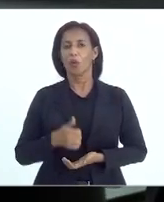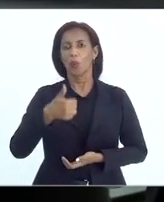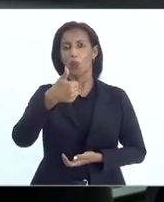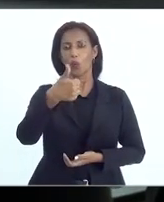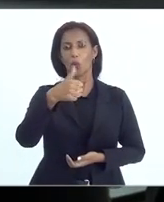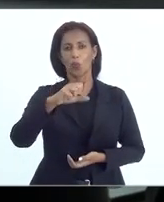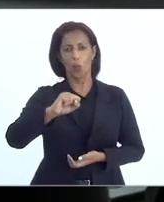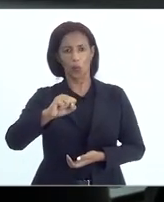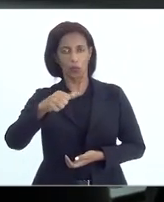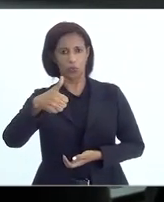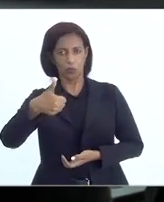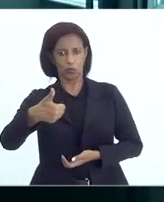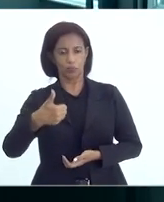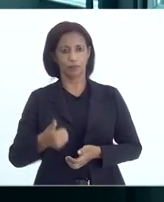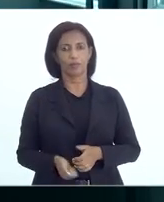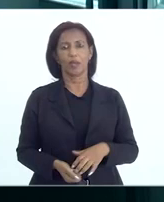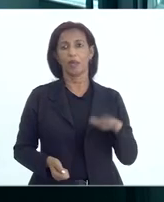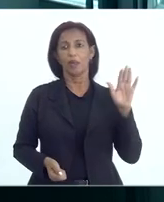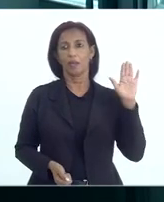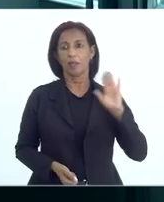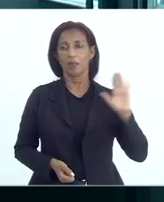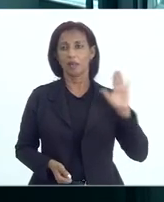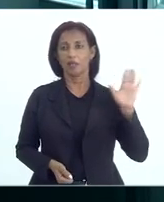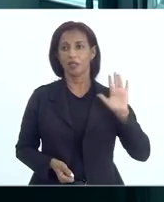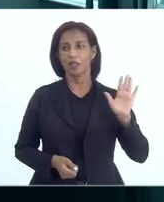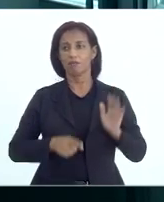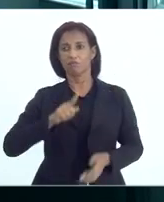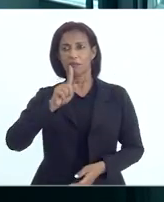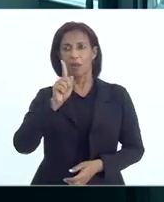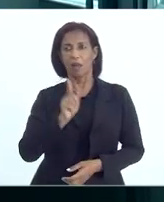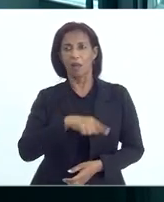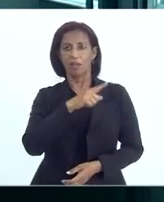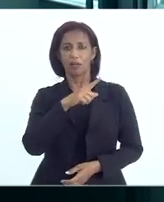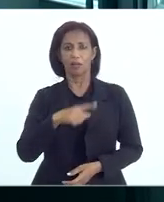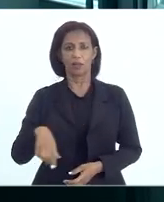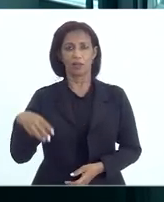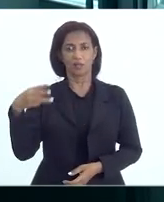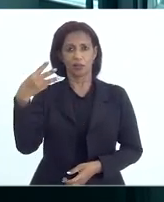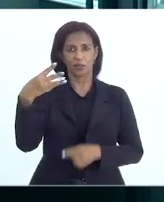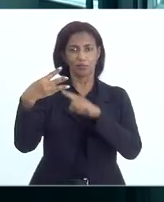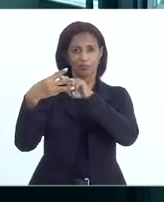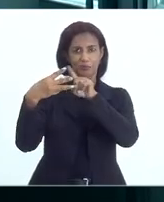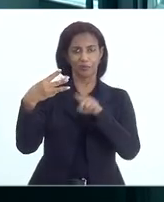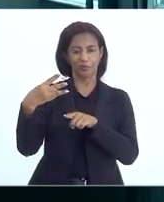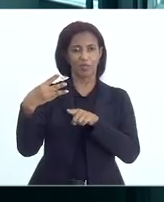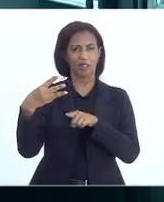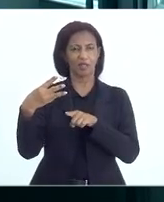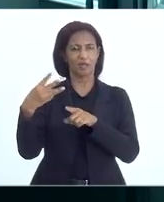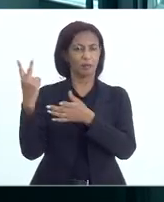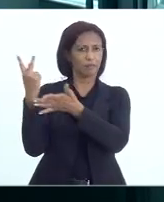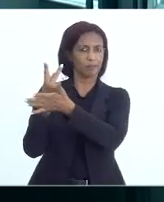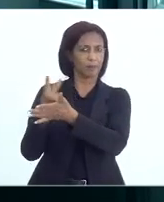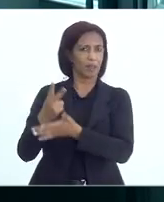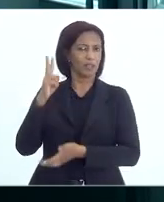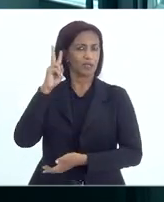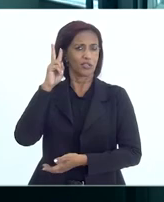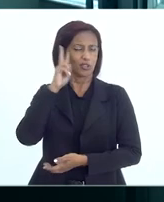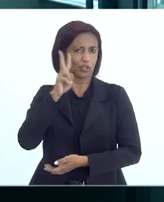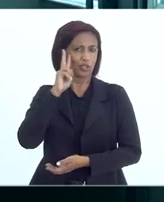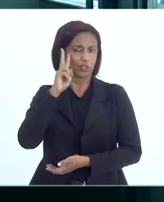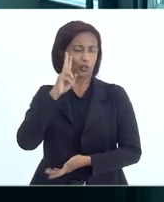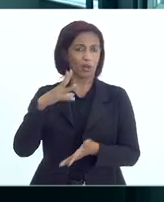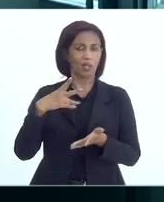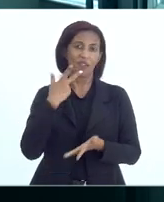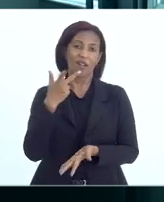181 candidatos que pleiteiam anulação reversão de 3 questões de história que nós chamamos de pó